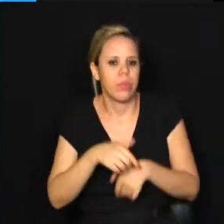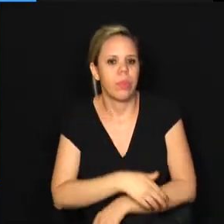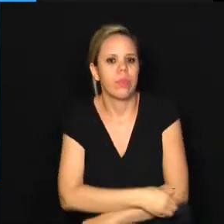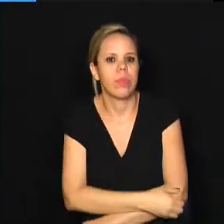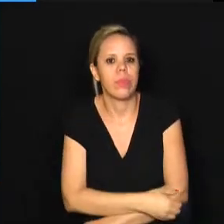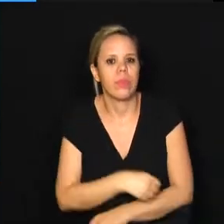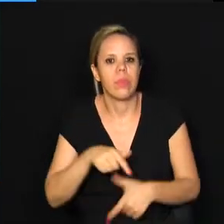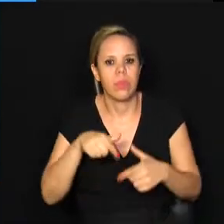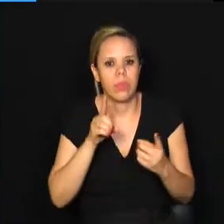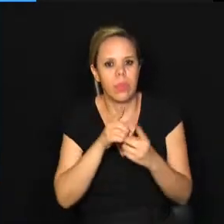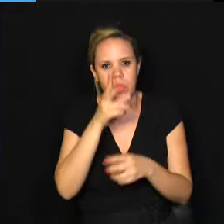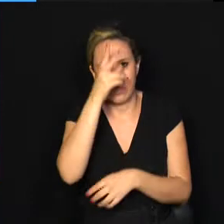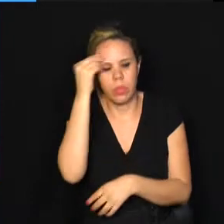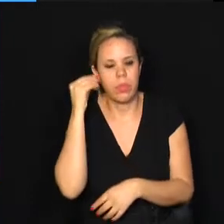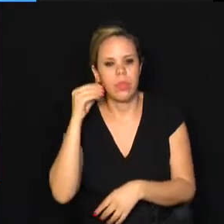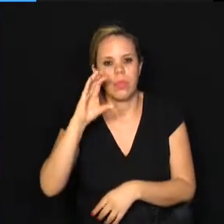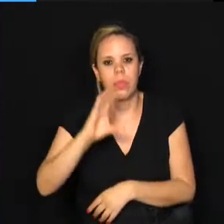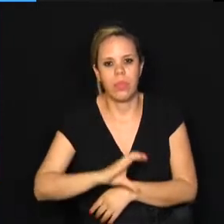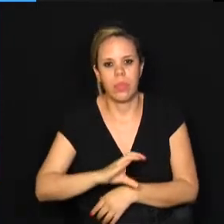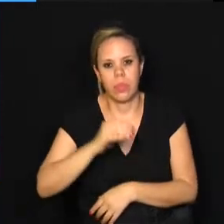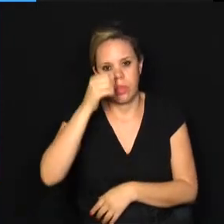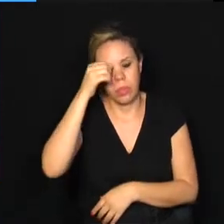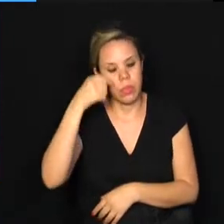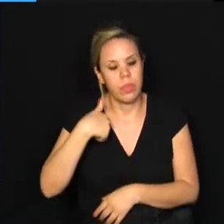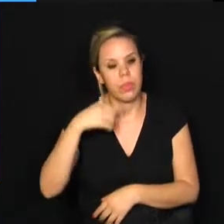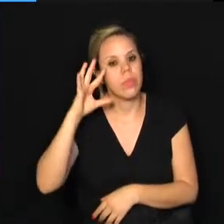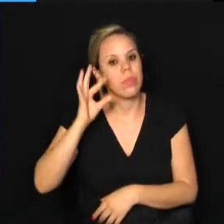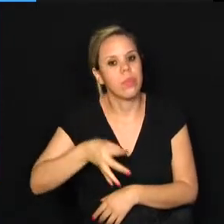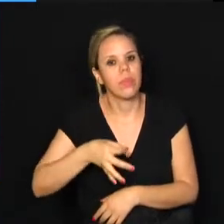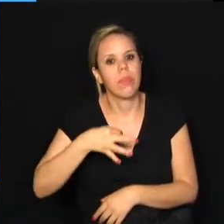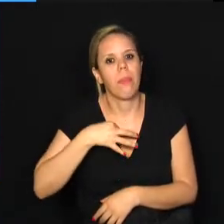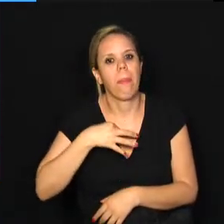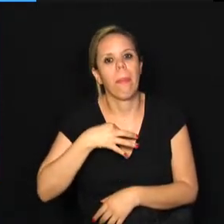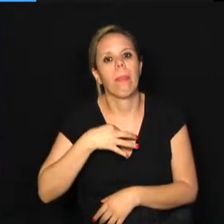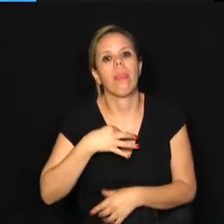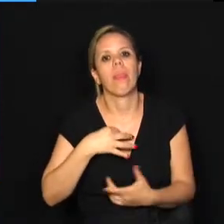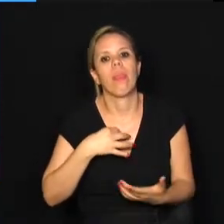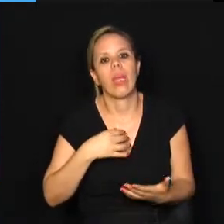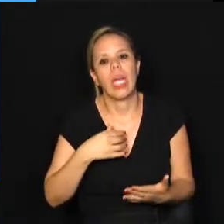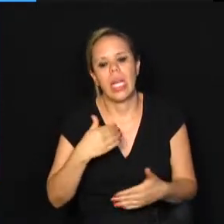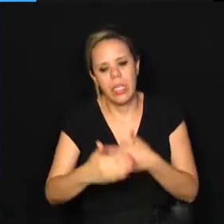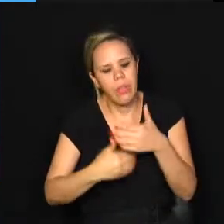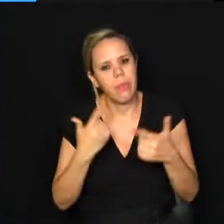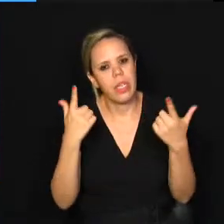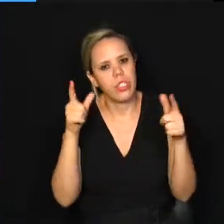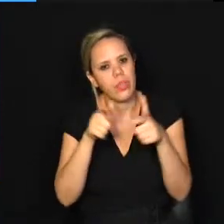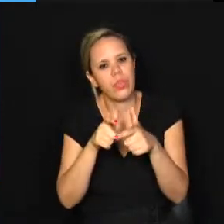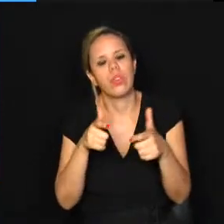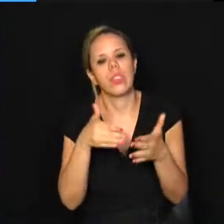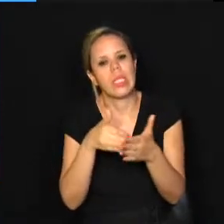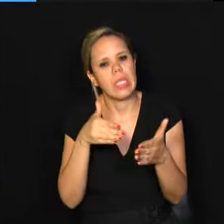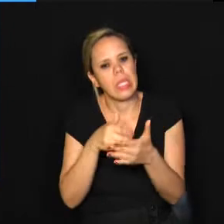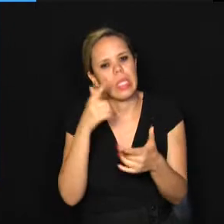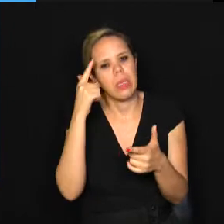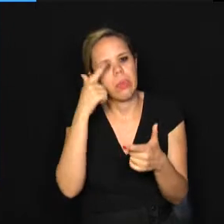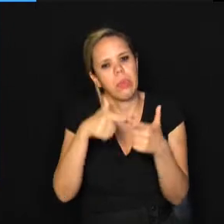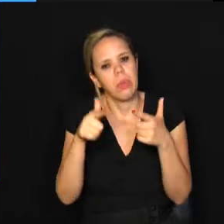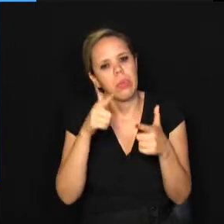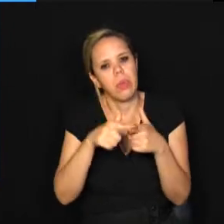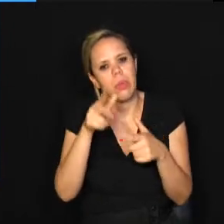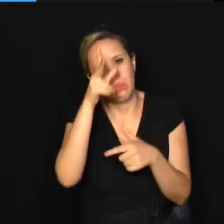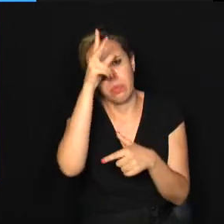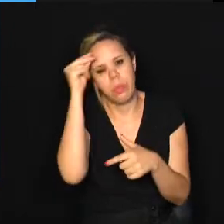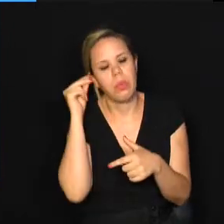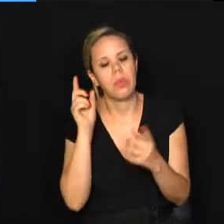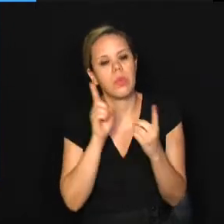serviço público, como cidadã, pelo que eu estou entendendo, eles estão precarizando cada vez mais o serviço público, né, principalmente dos Correios, porque quando